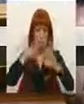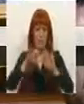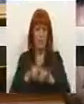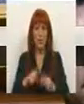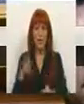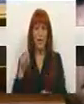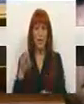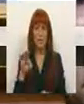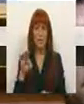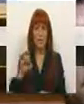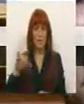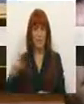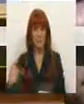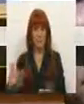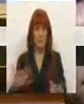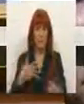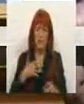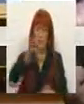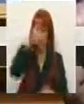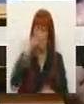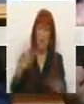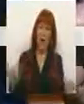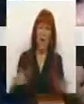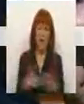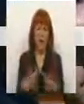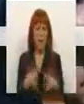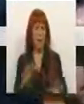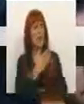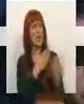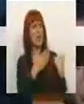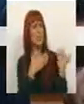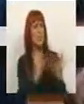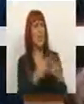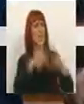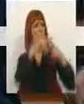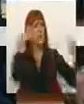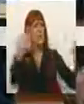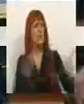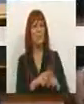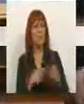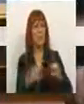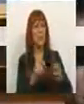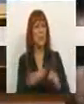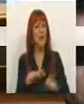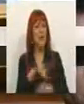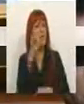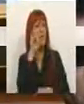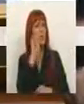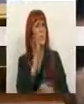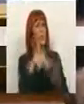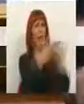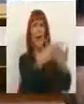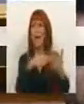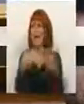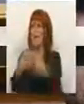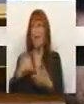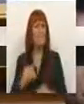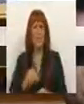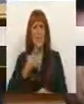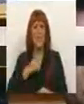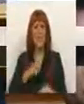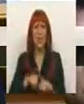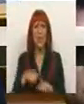dos STCP, quer o Sr. Ministro agora aumentar a responsabilidade dos autarcas na gestão das áreas protegidas, embora não